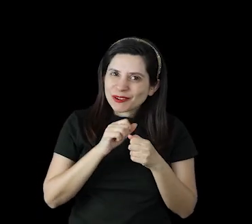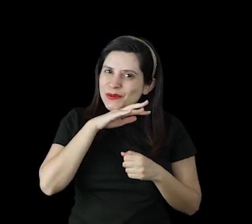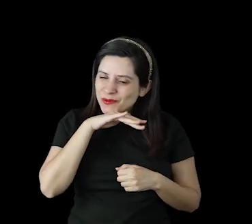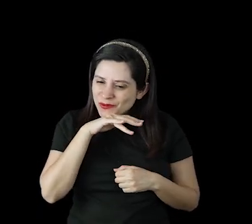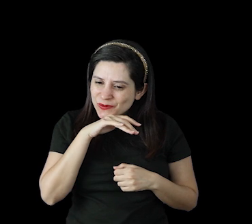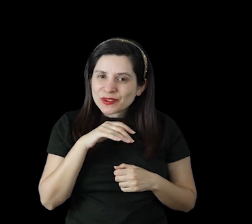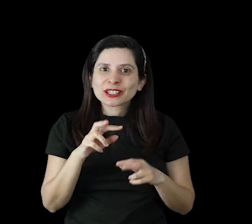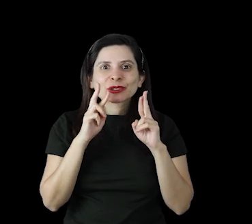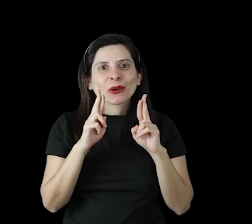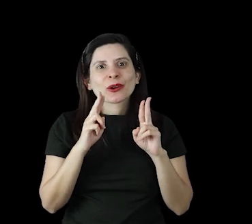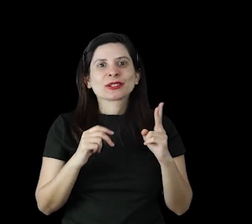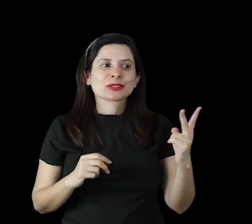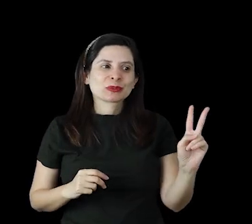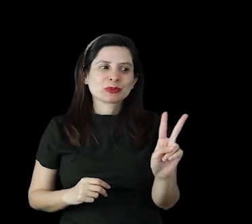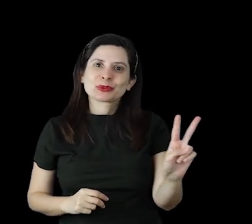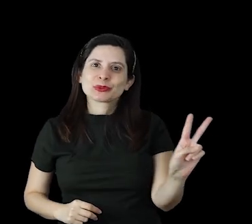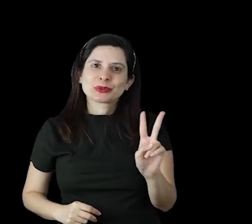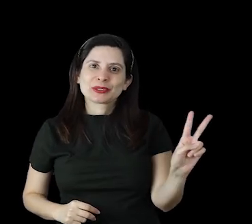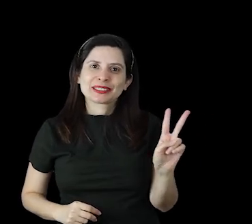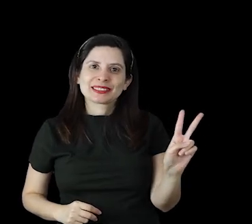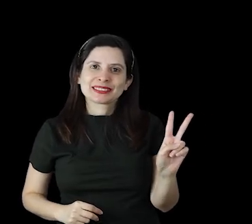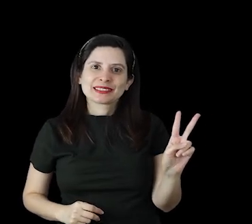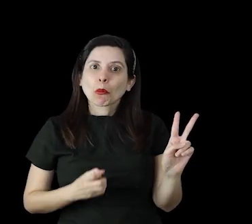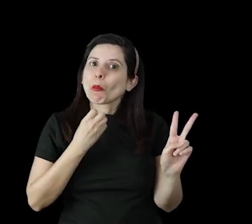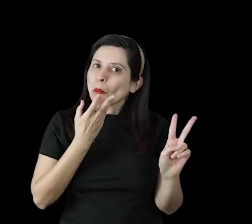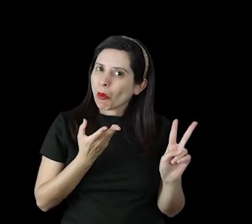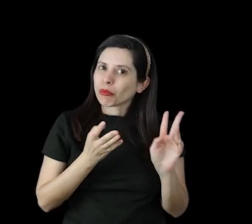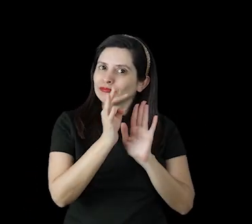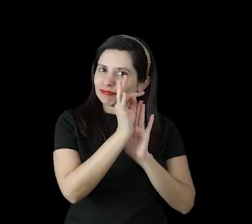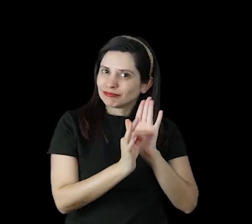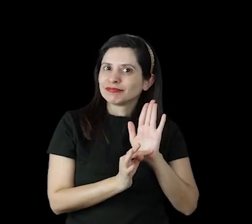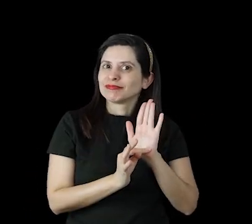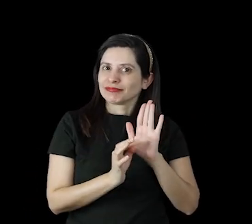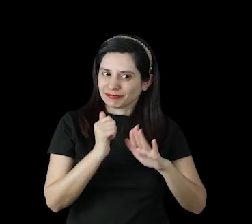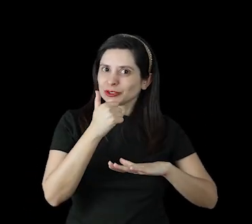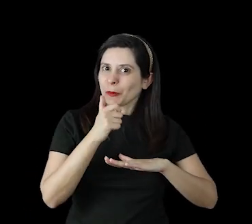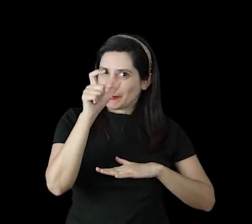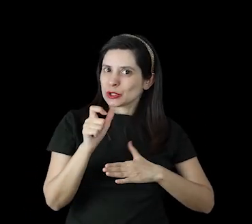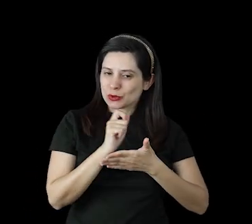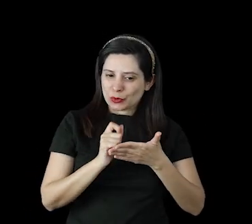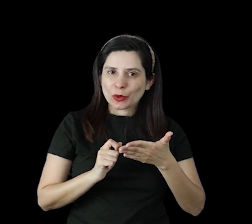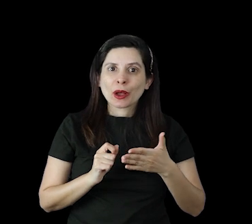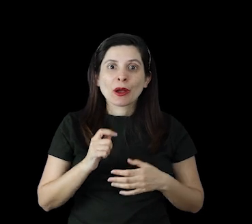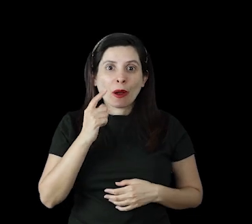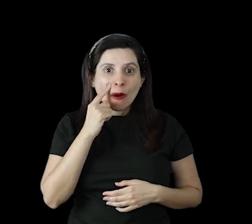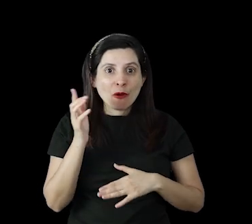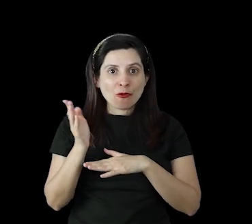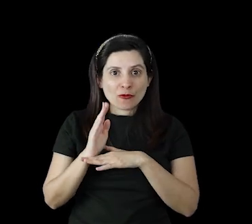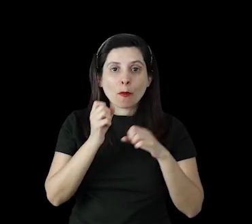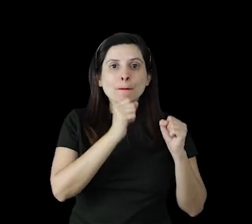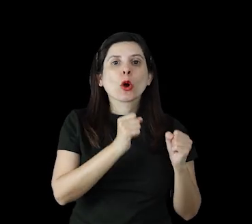gente torce para eles, né, e esse é o bom roteirista. Se a gente pegar, por exemplo, o Poderoso Chefão,